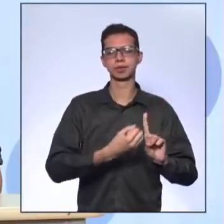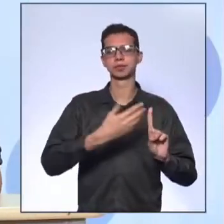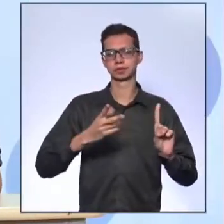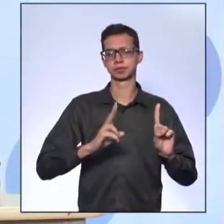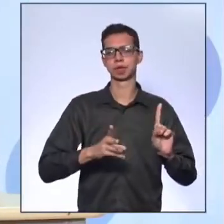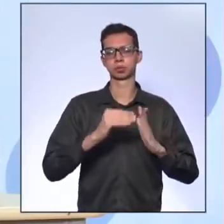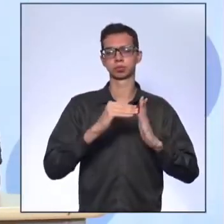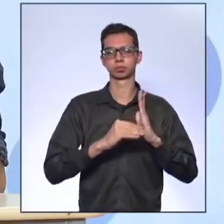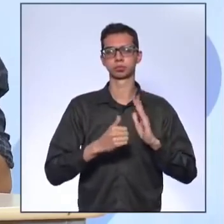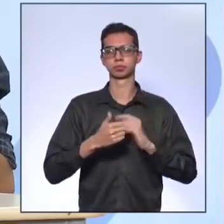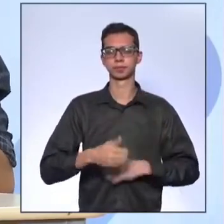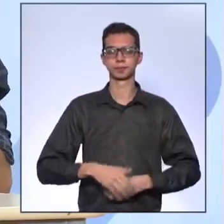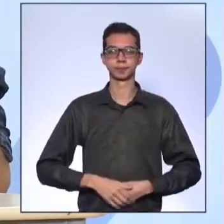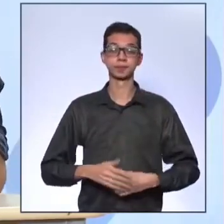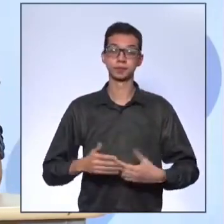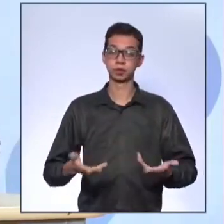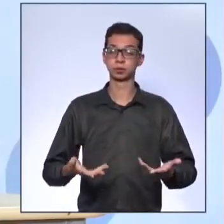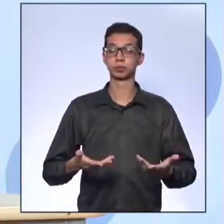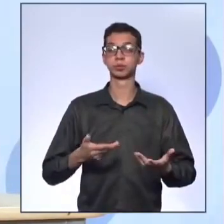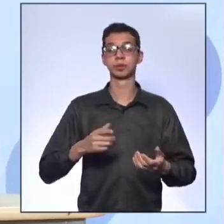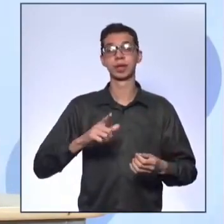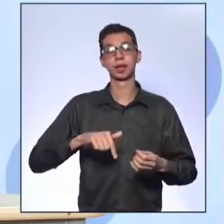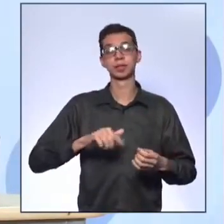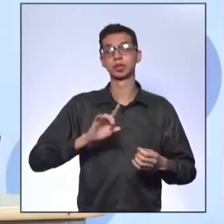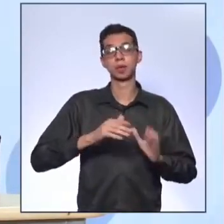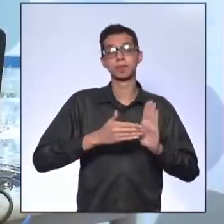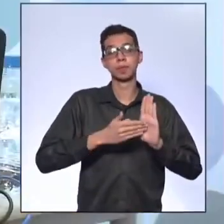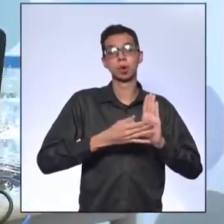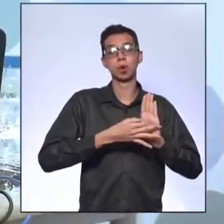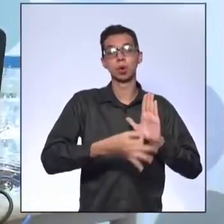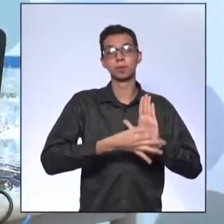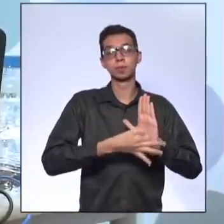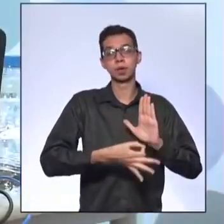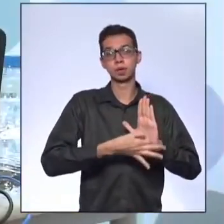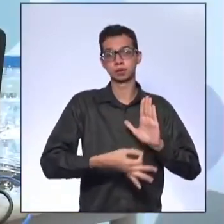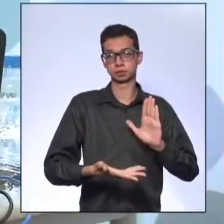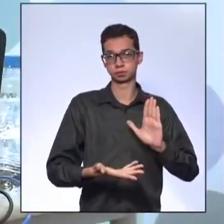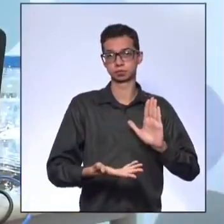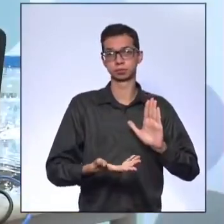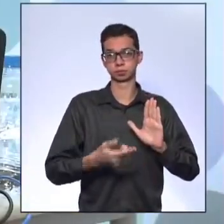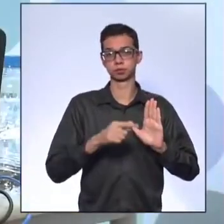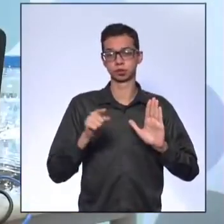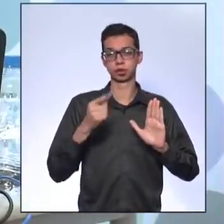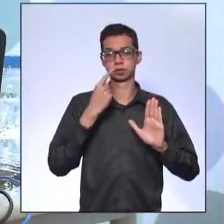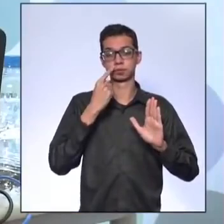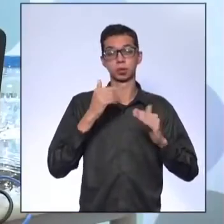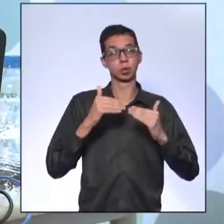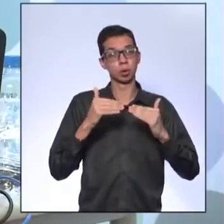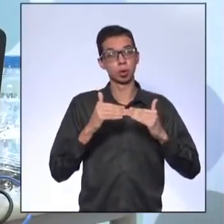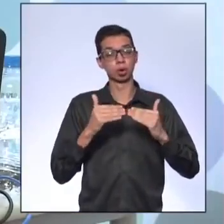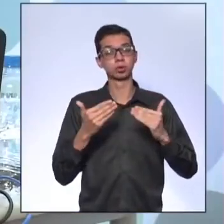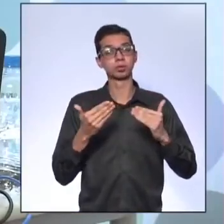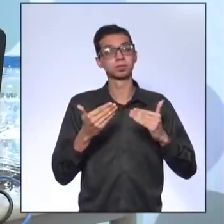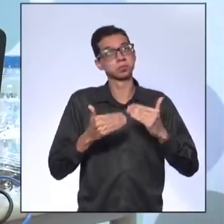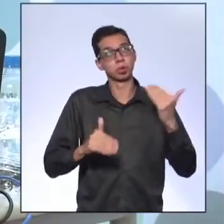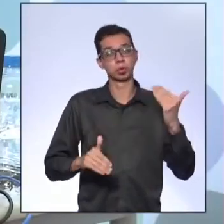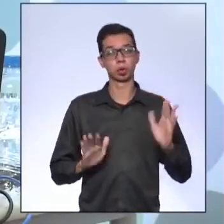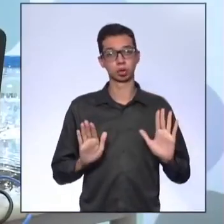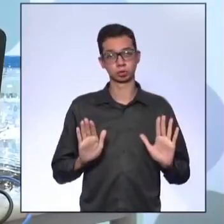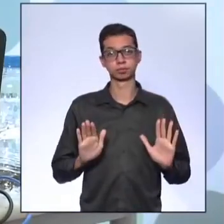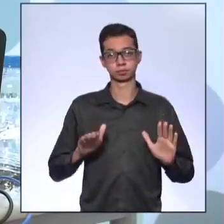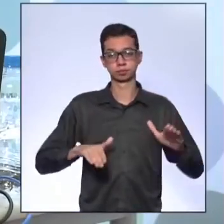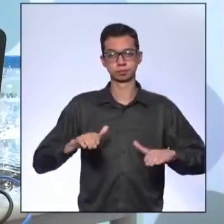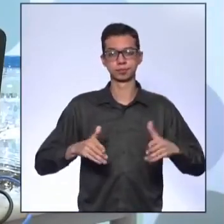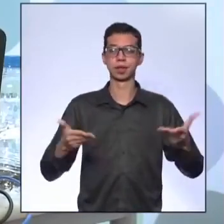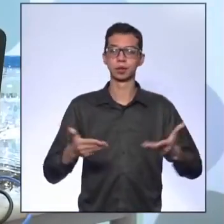opinião. Propõe uma opinião, não encerra, né? Exato, ele propõe um ponto de vista em que você vai concordar ou vai discordar. Vamos